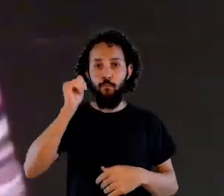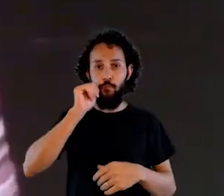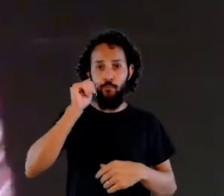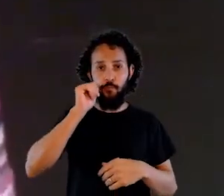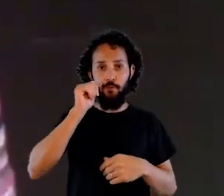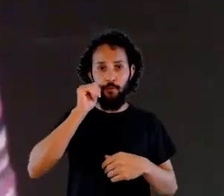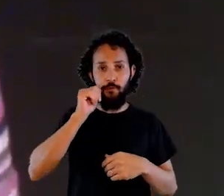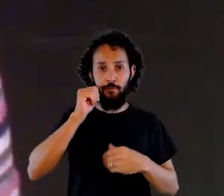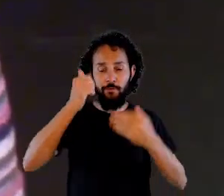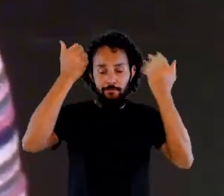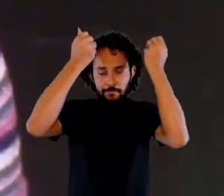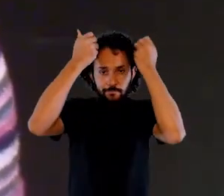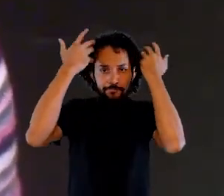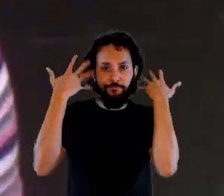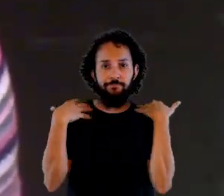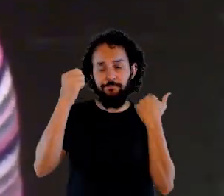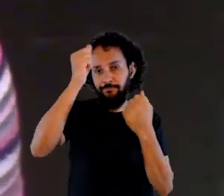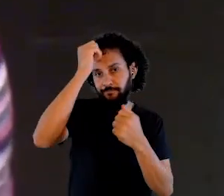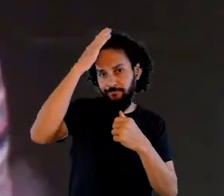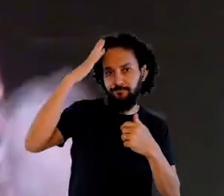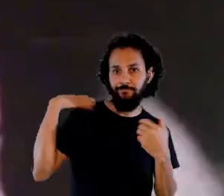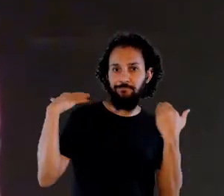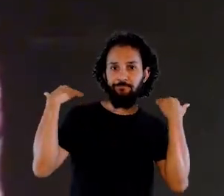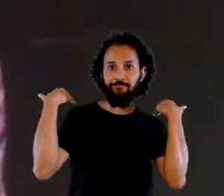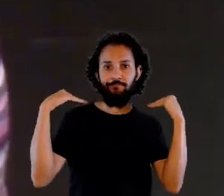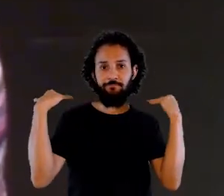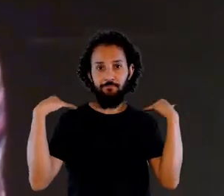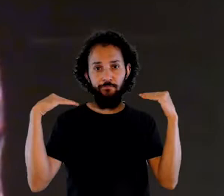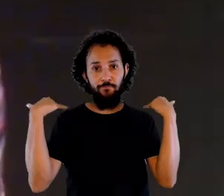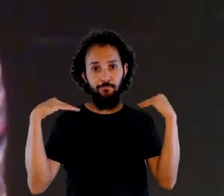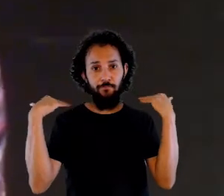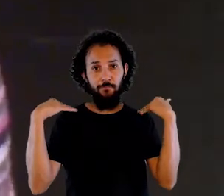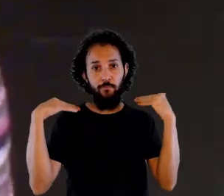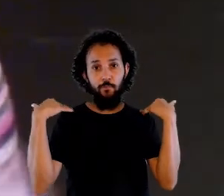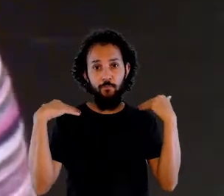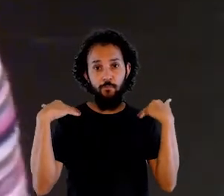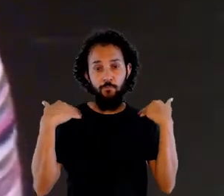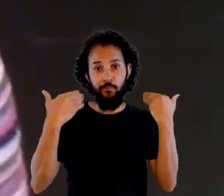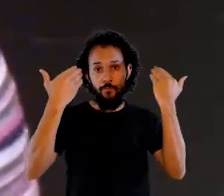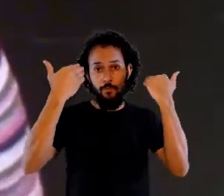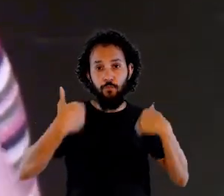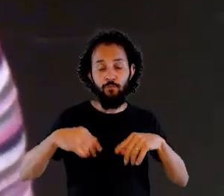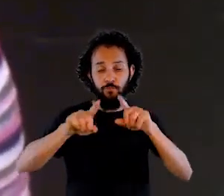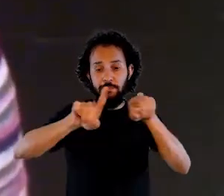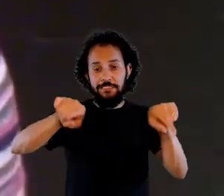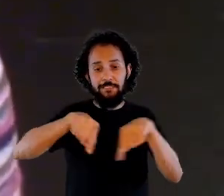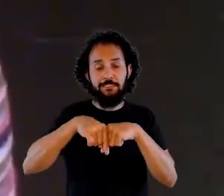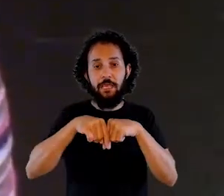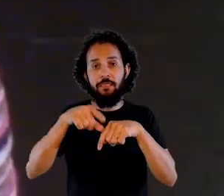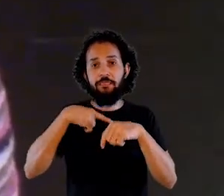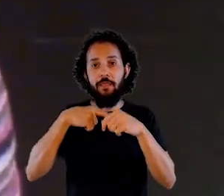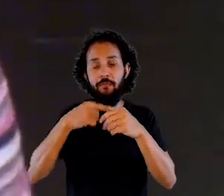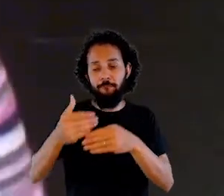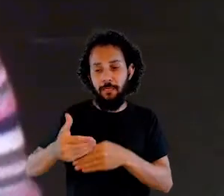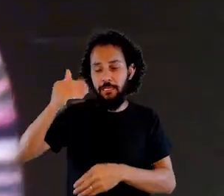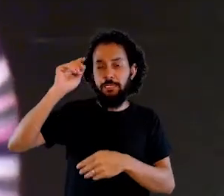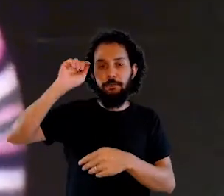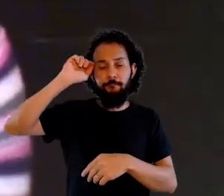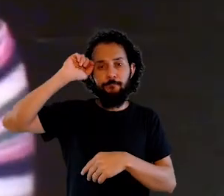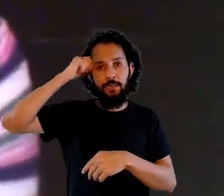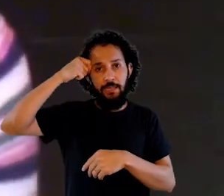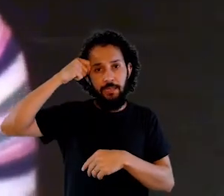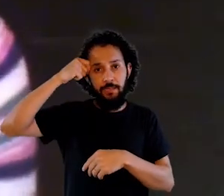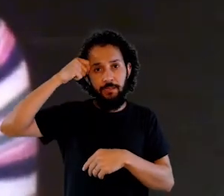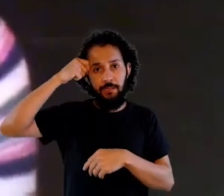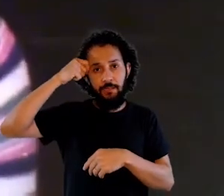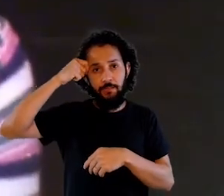grisalhos, até mais ou menos no ombro. Estou numa sala com paredes pretas, que é a